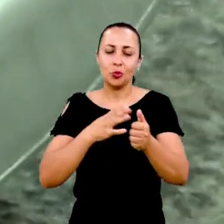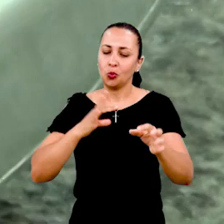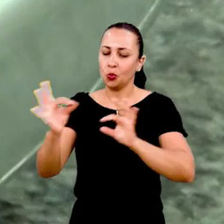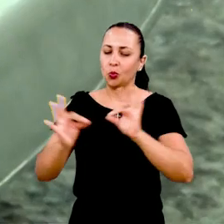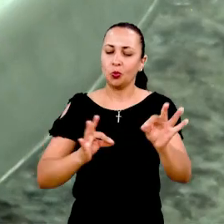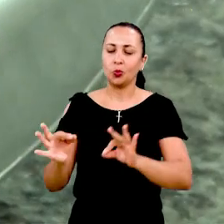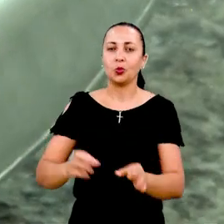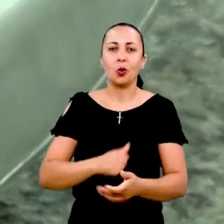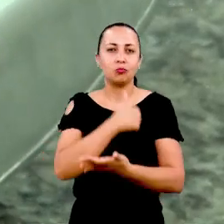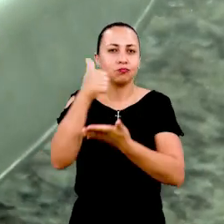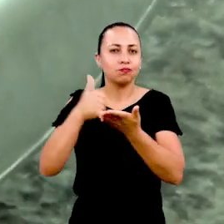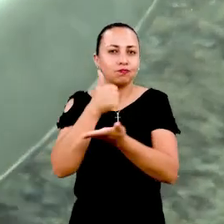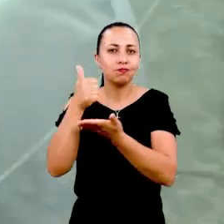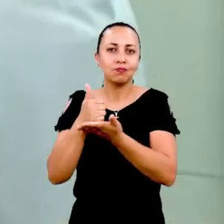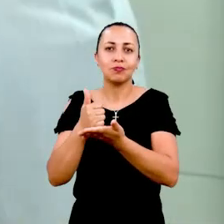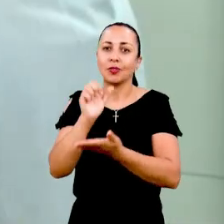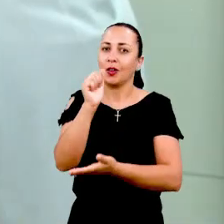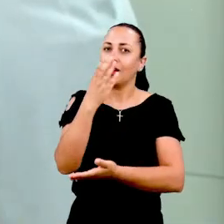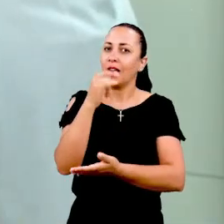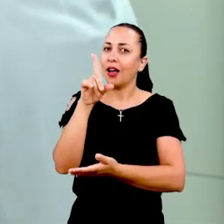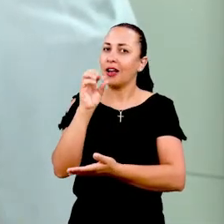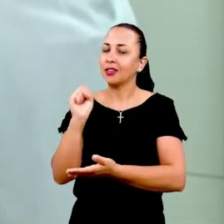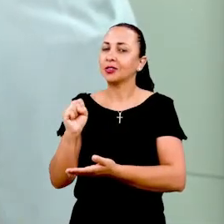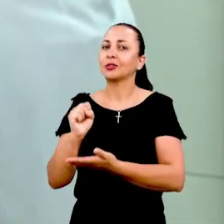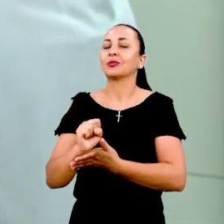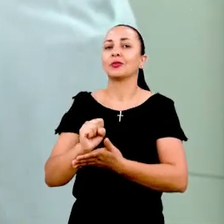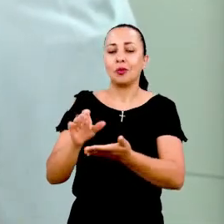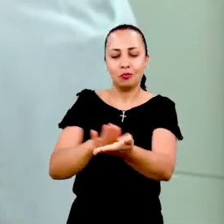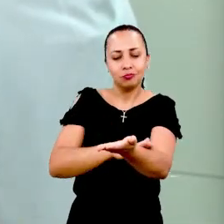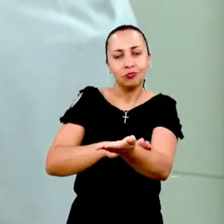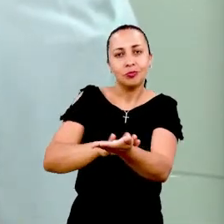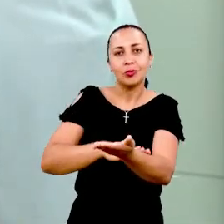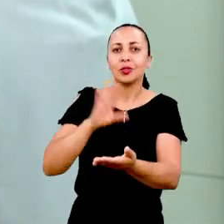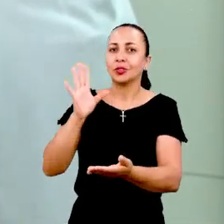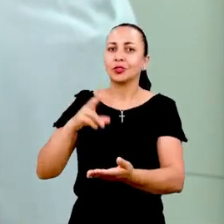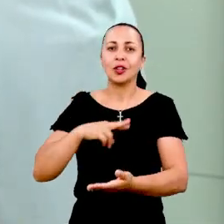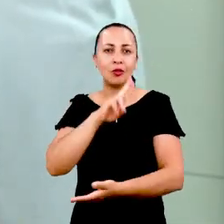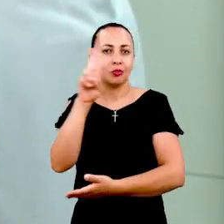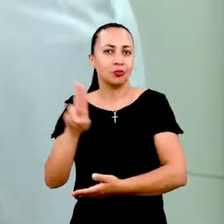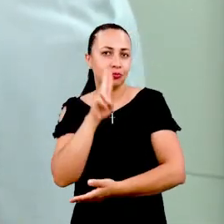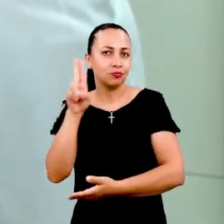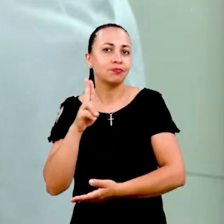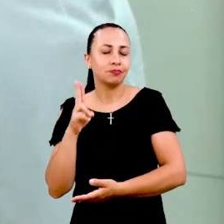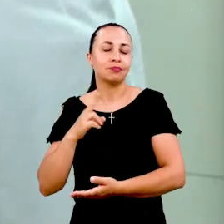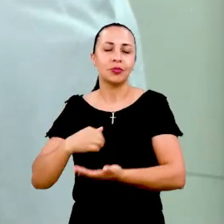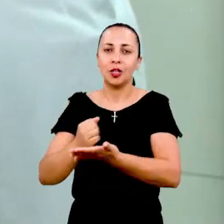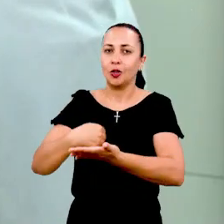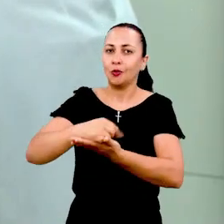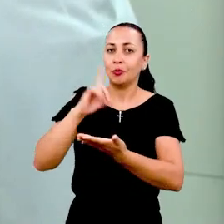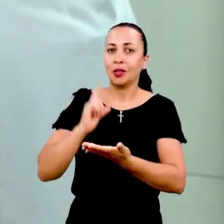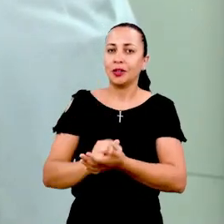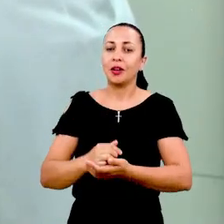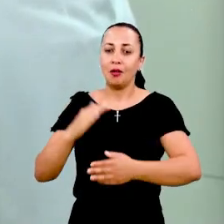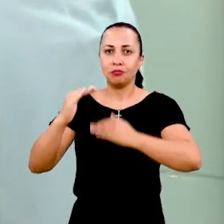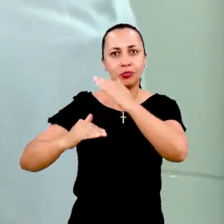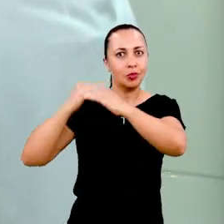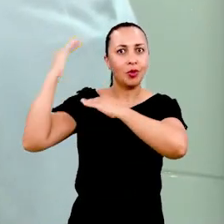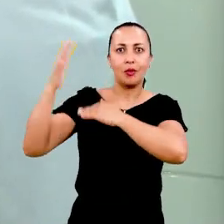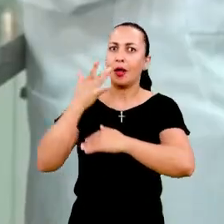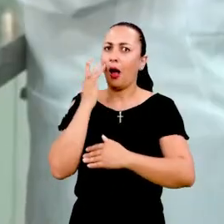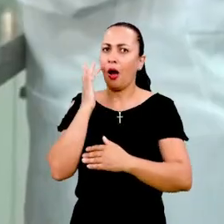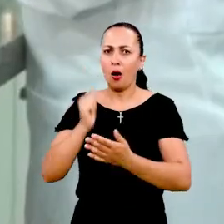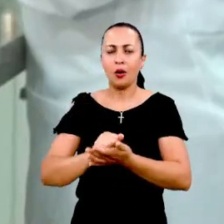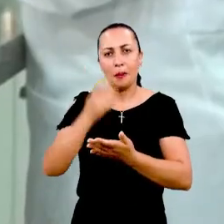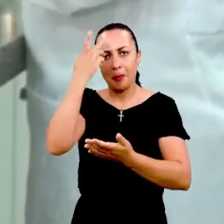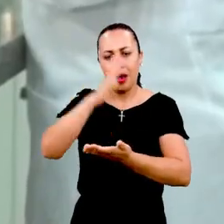nosso controle positivo, nosso padrão, que é o ácido cólico, que já é uma substância muito utilizada e considerada padrão ouro